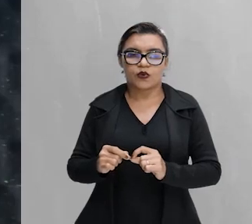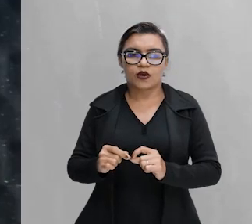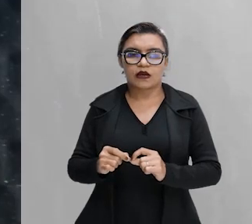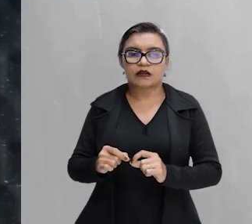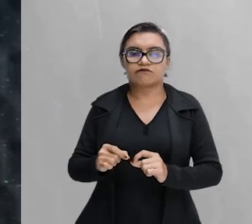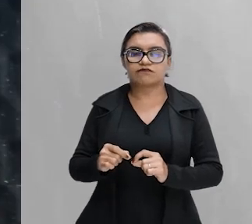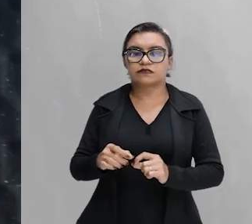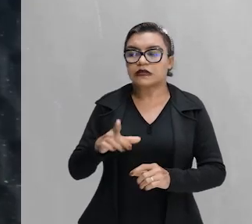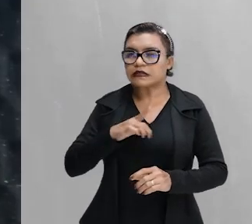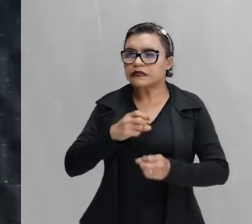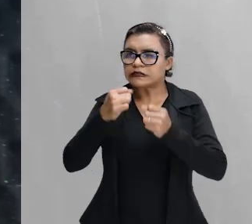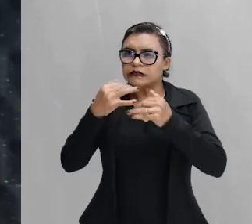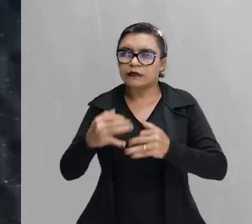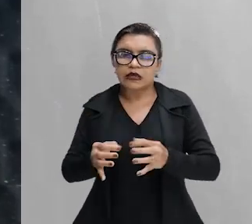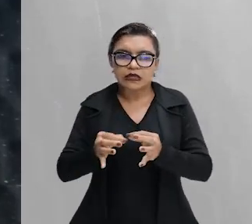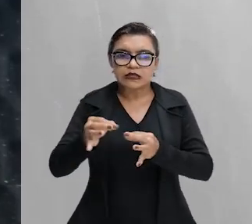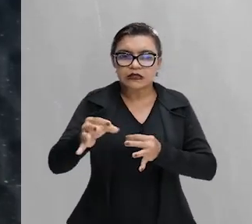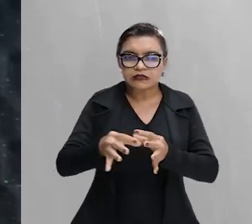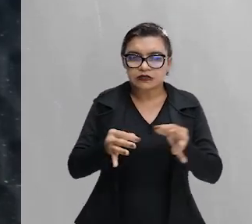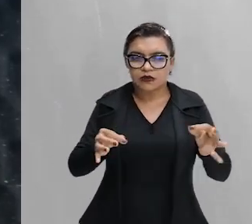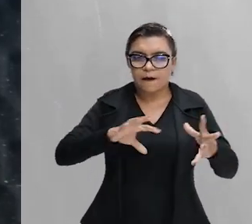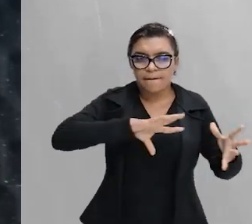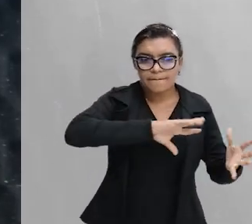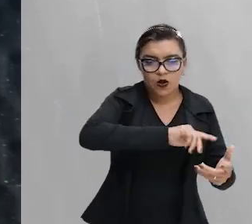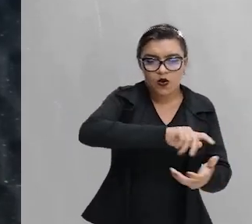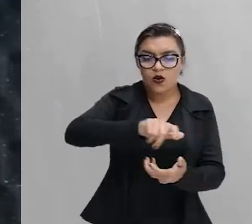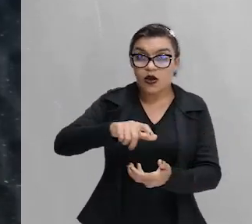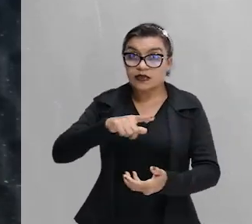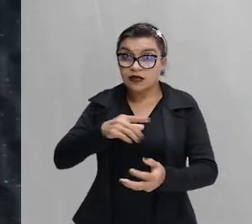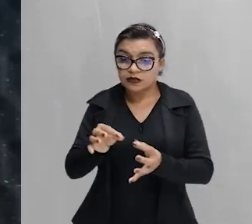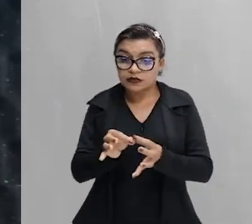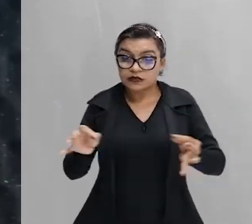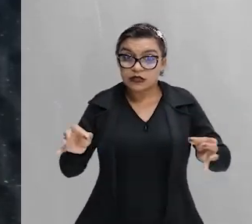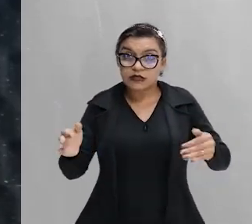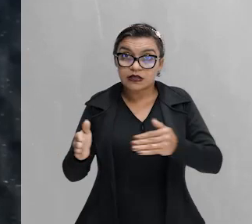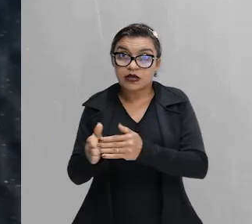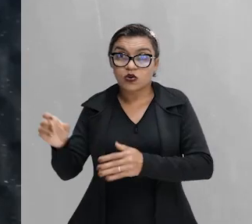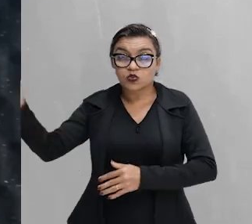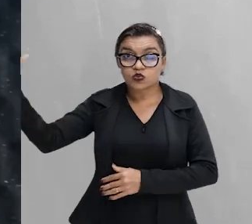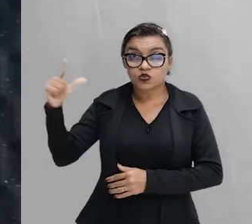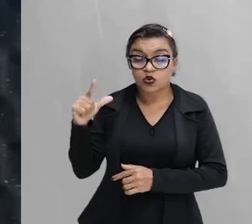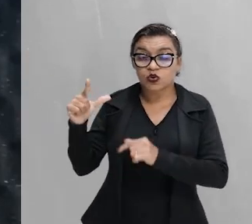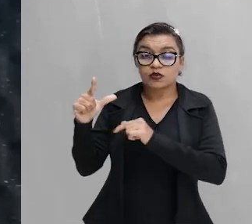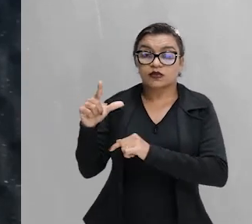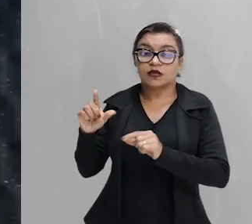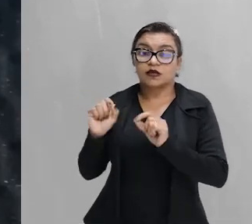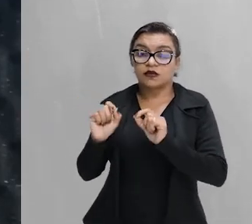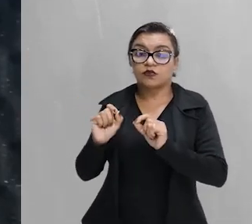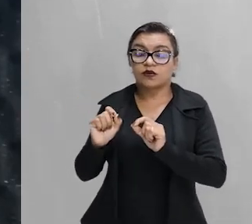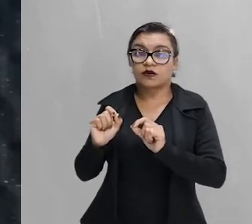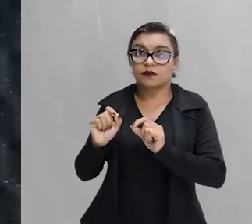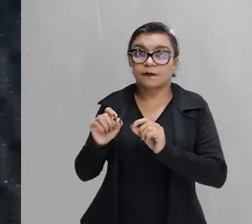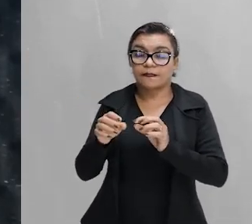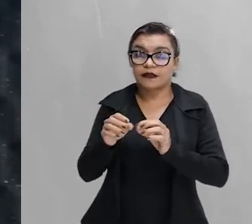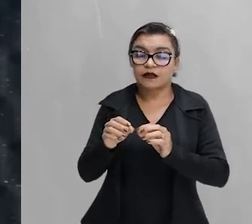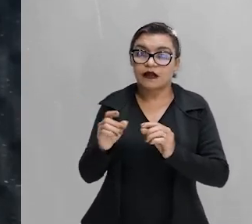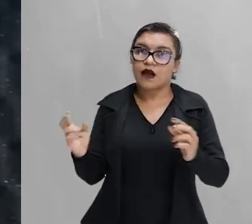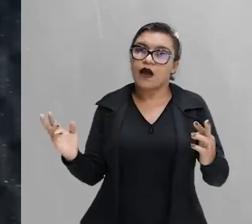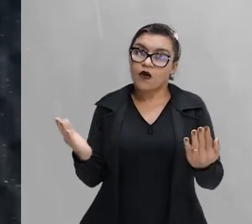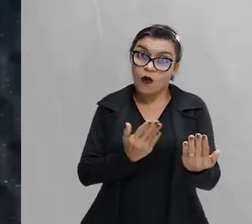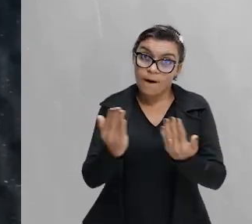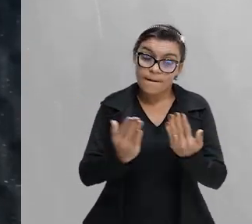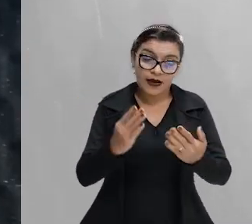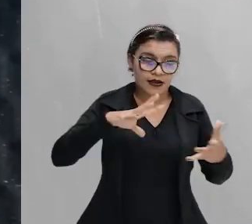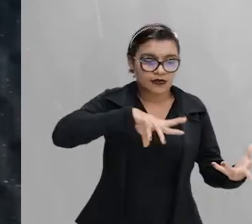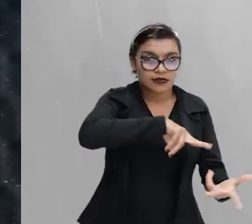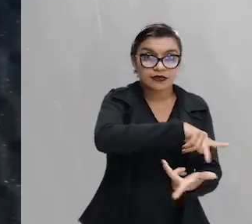Certo? Então, cada planeta tem a sua distância até o Sol, isso levando em consideração a distância da Terra ao